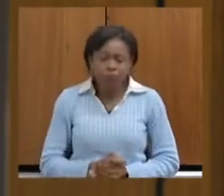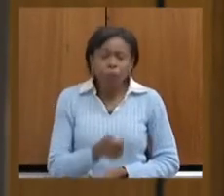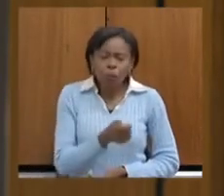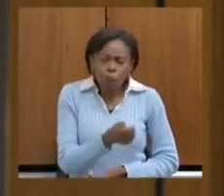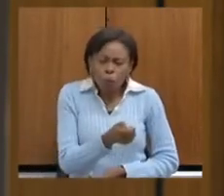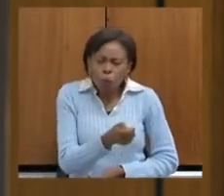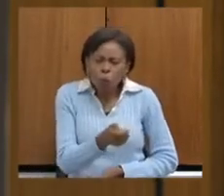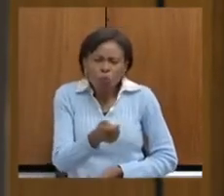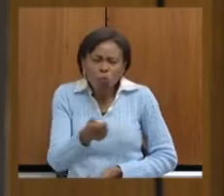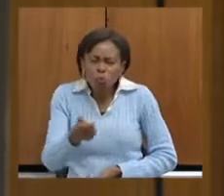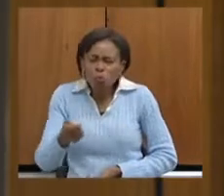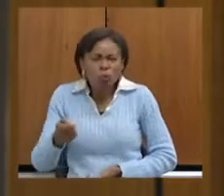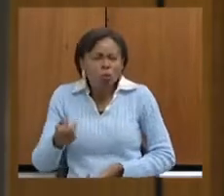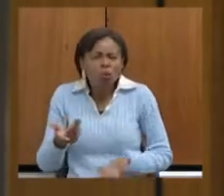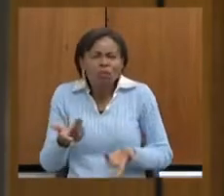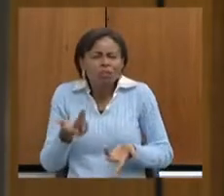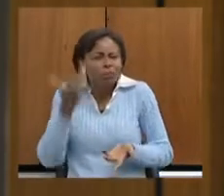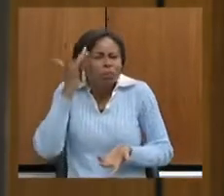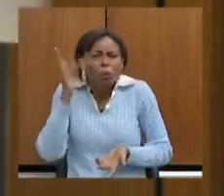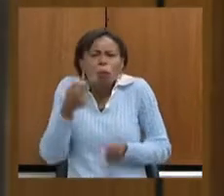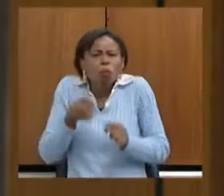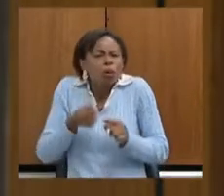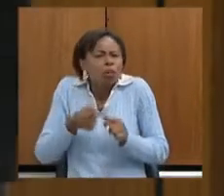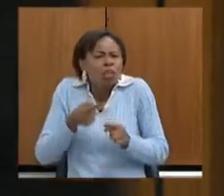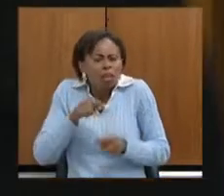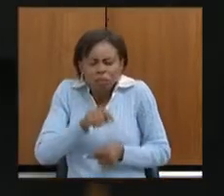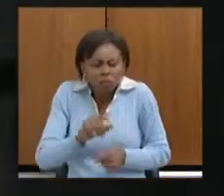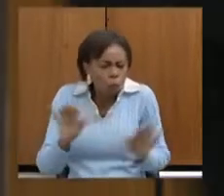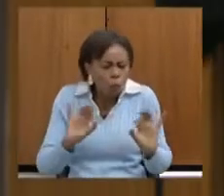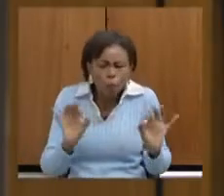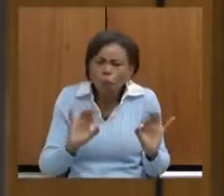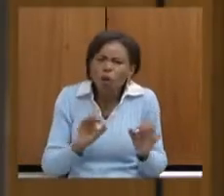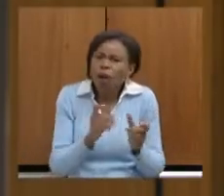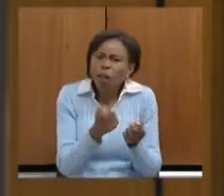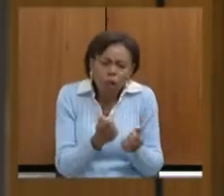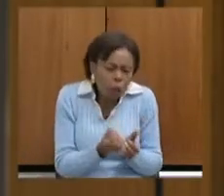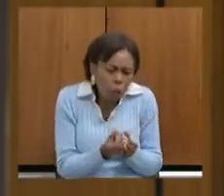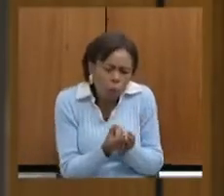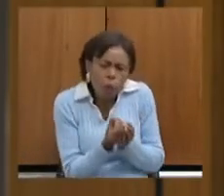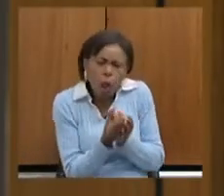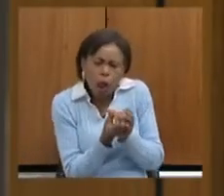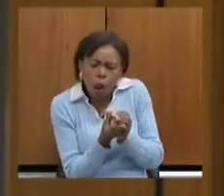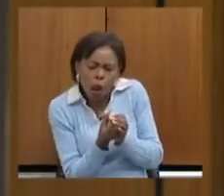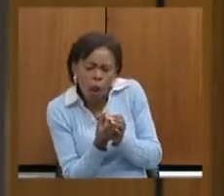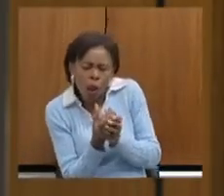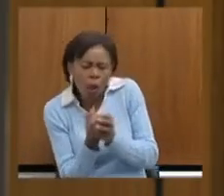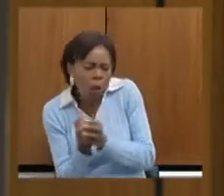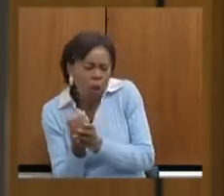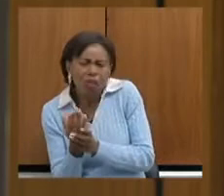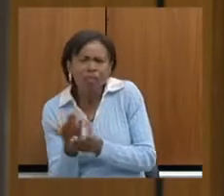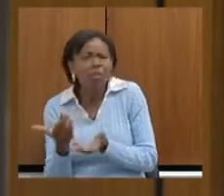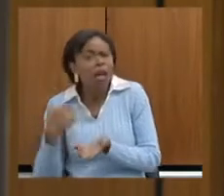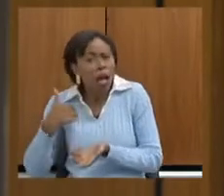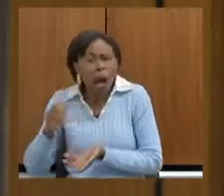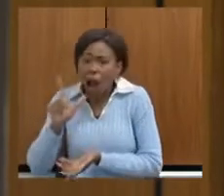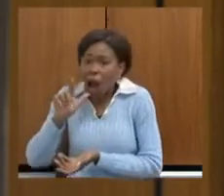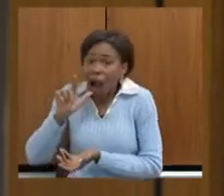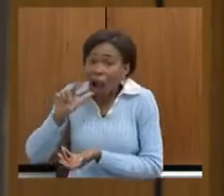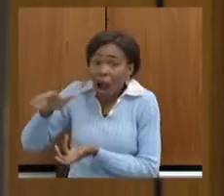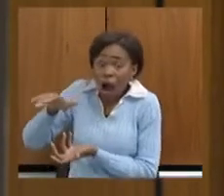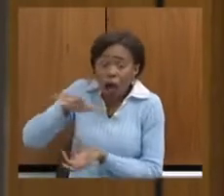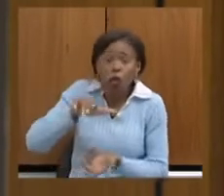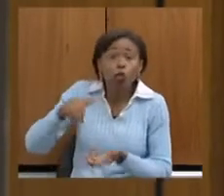produzindo é porque eu tirava água do Rio Doce Oi e a água do Rio Doce meu querido amado